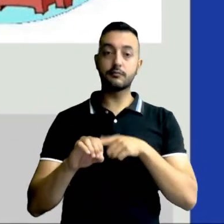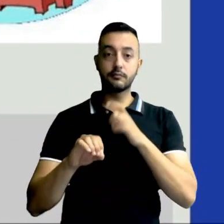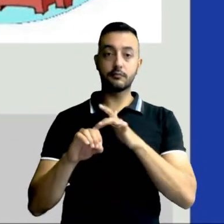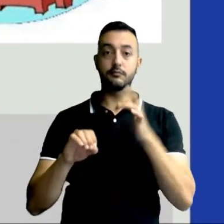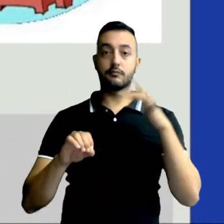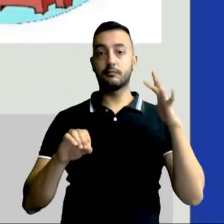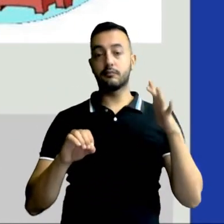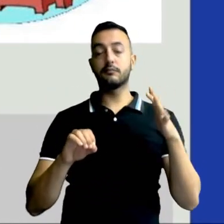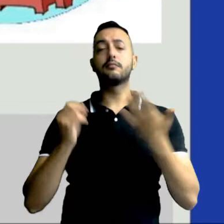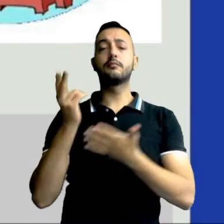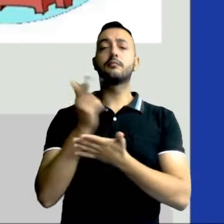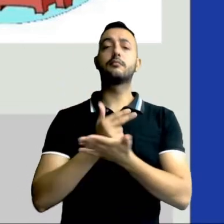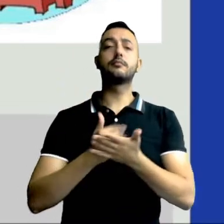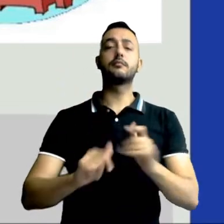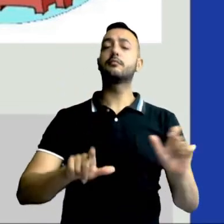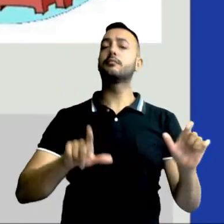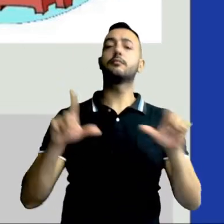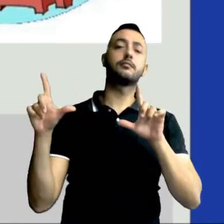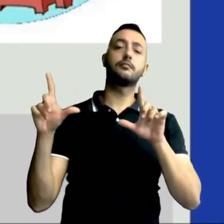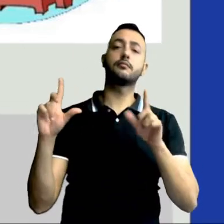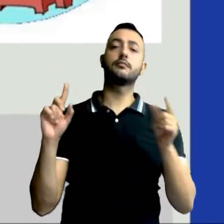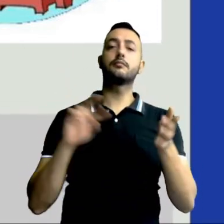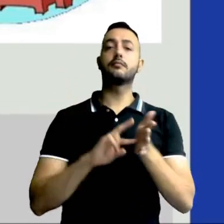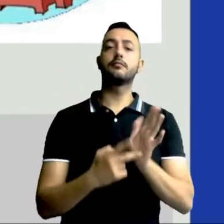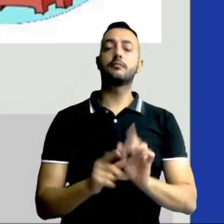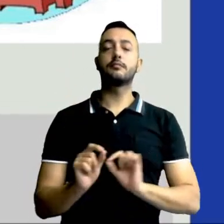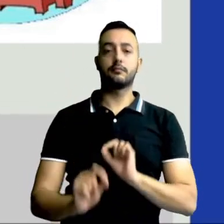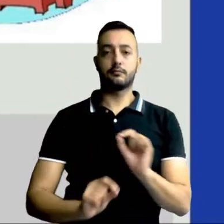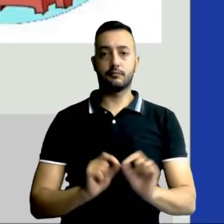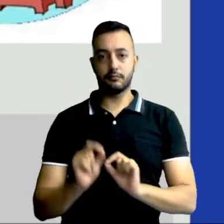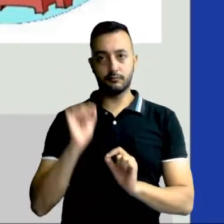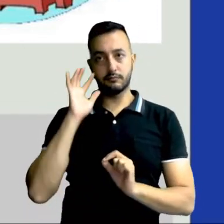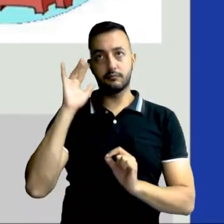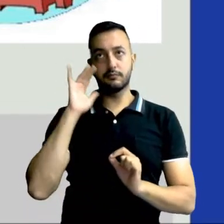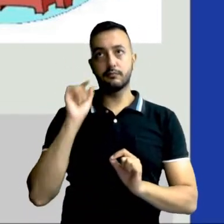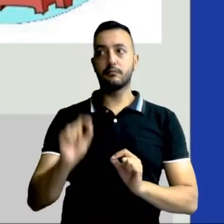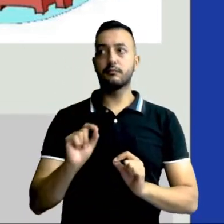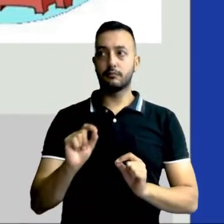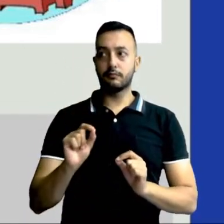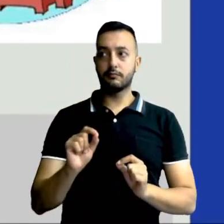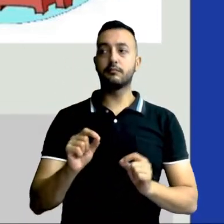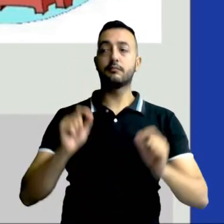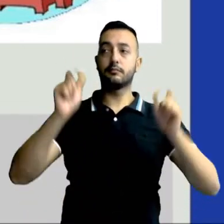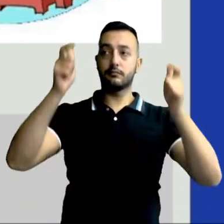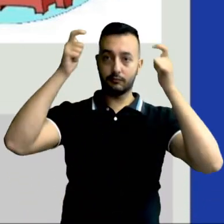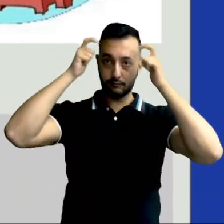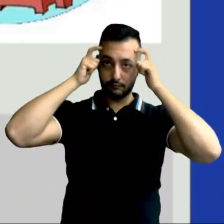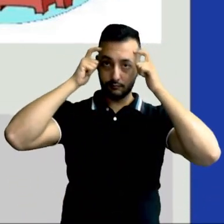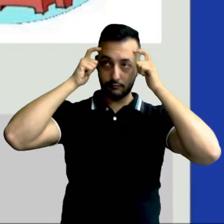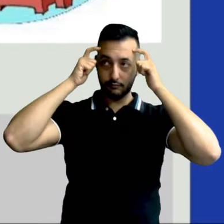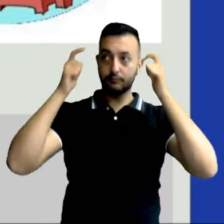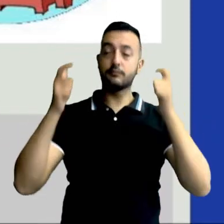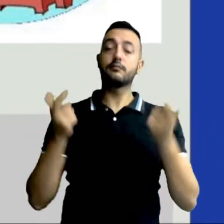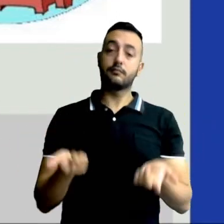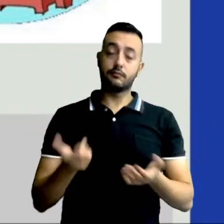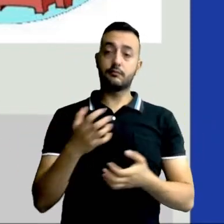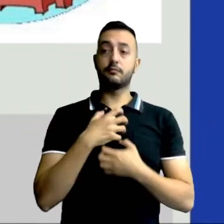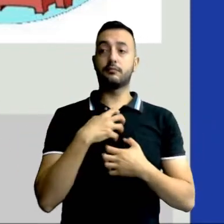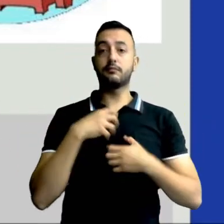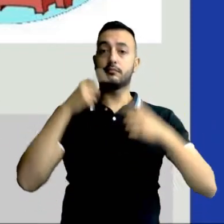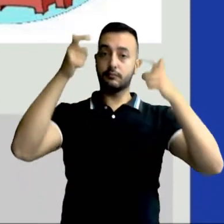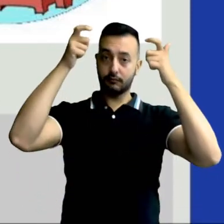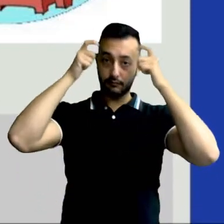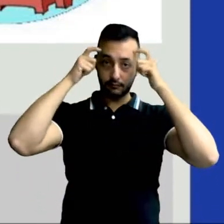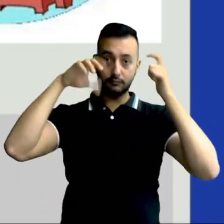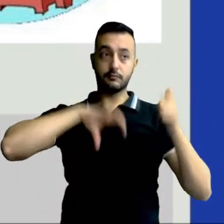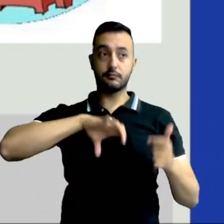charge é tem a mim dizer né tem a refletir que o rei que para me parece ser o rei